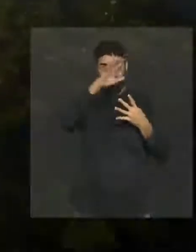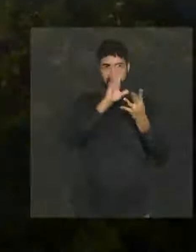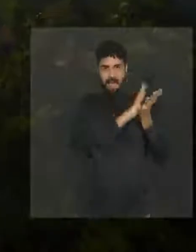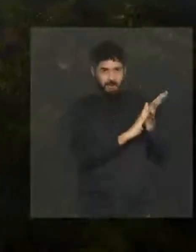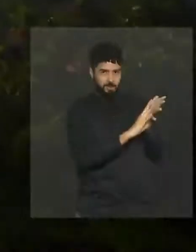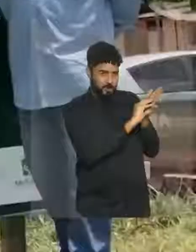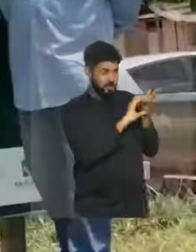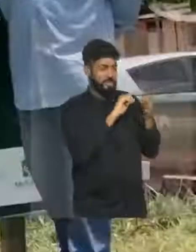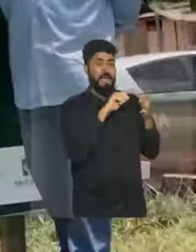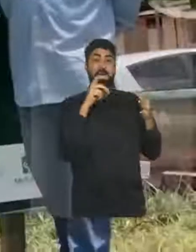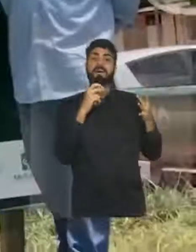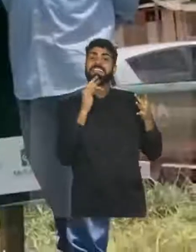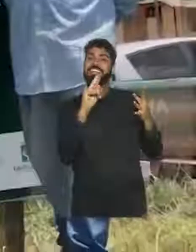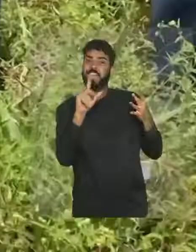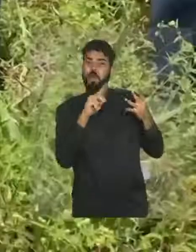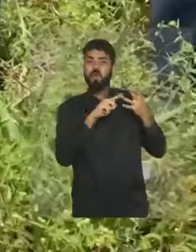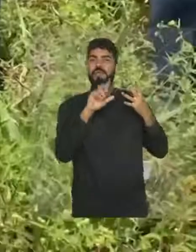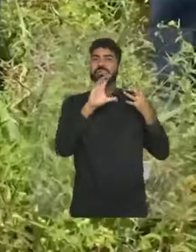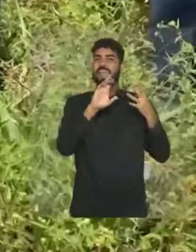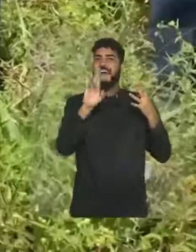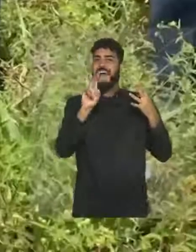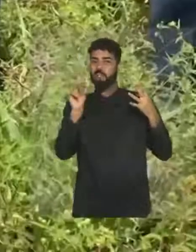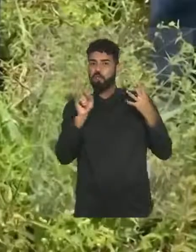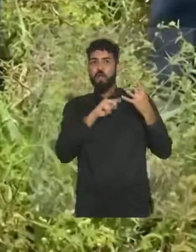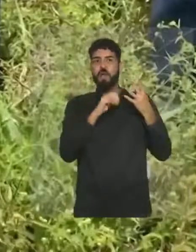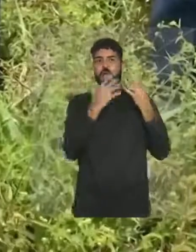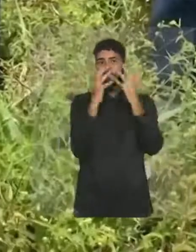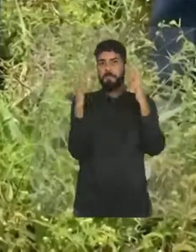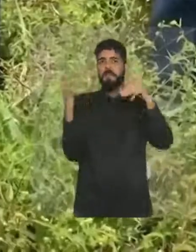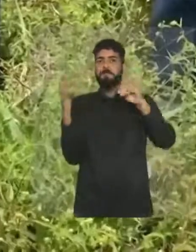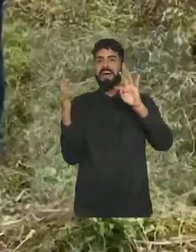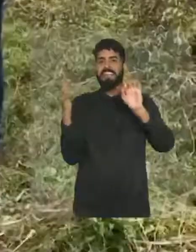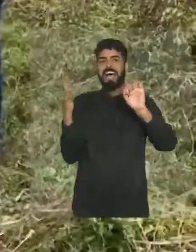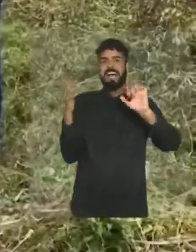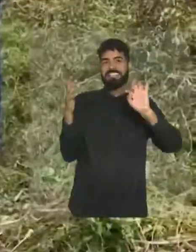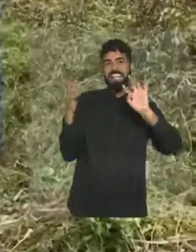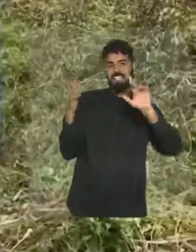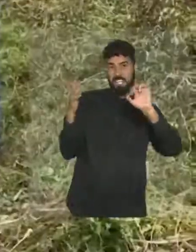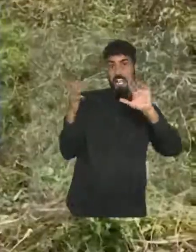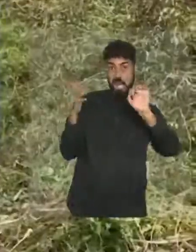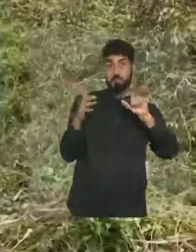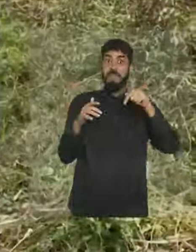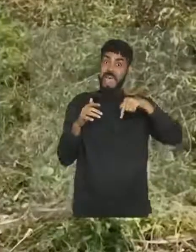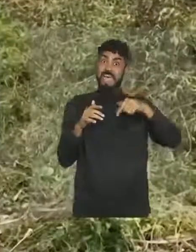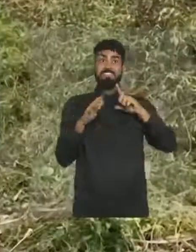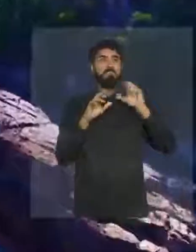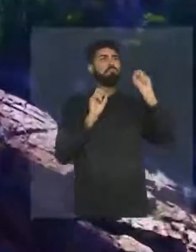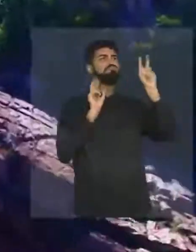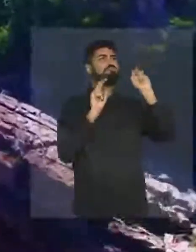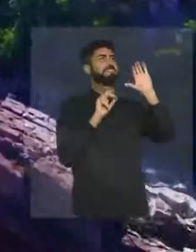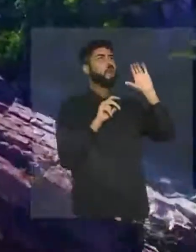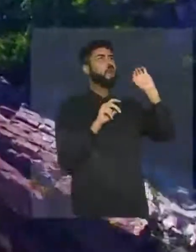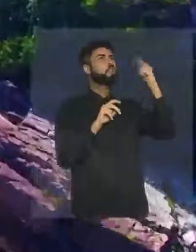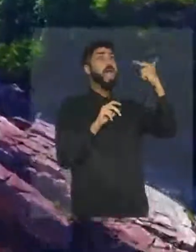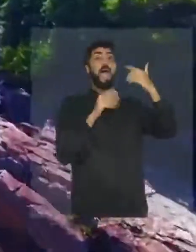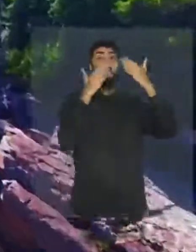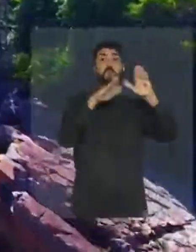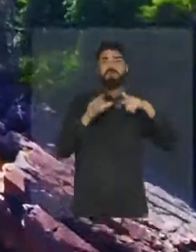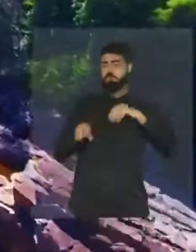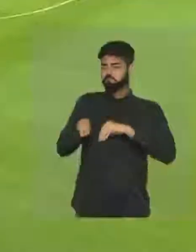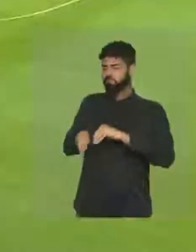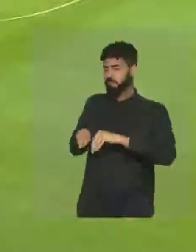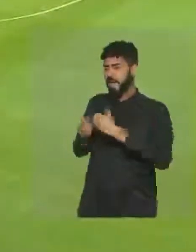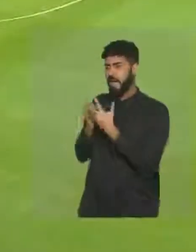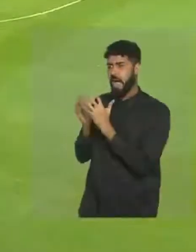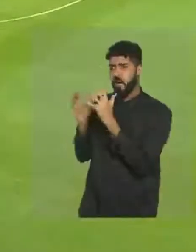Mata Atlântica. A competição compensa a emissão de gás carbônico na atmosfera com o plantio de árvores. A preocupação com o meio